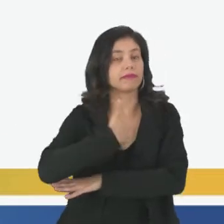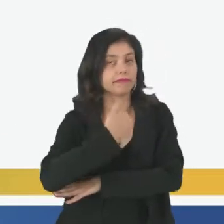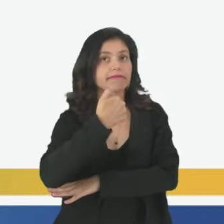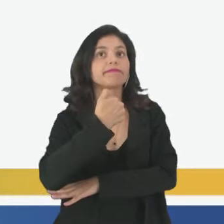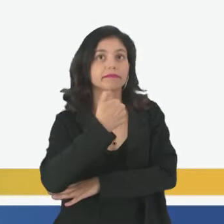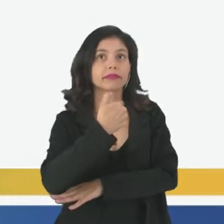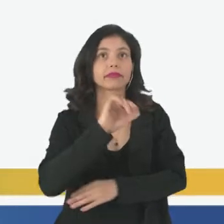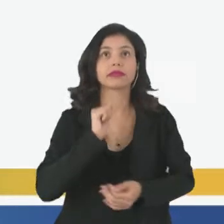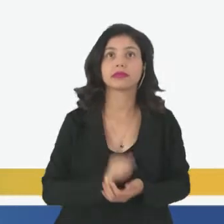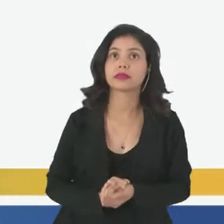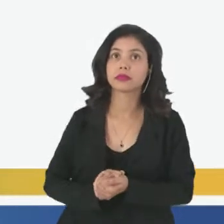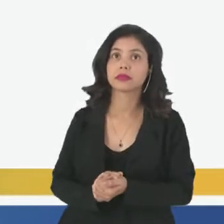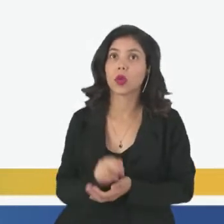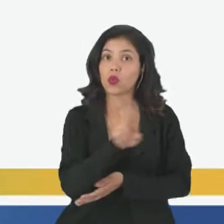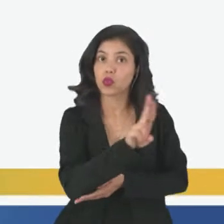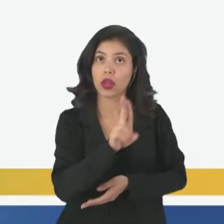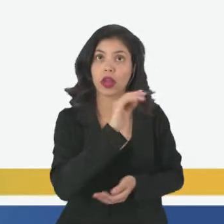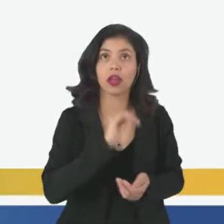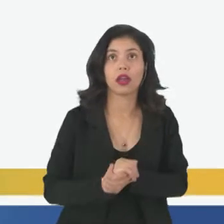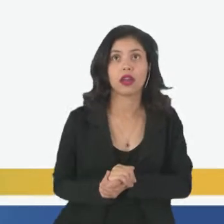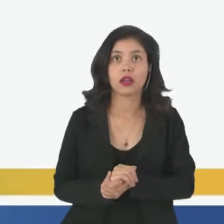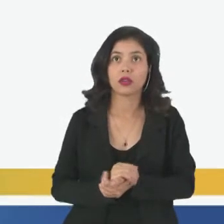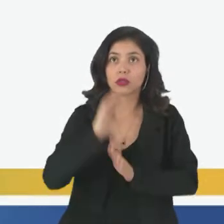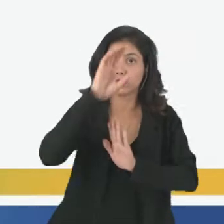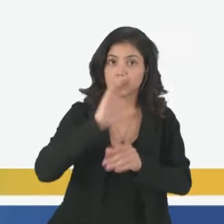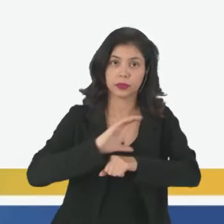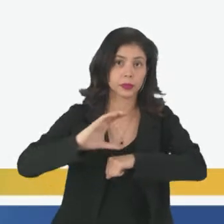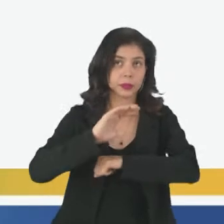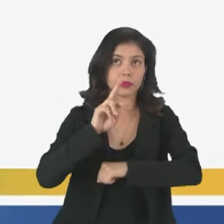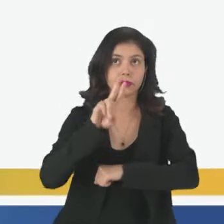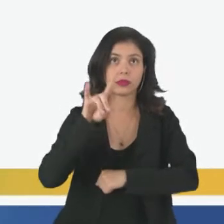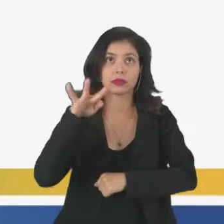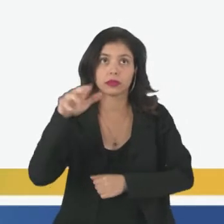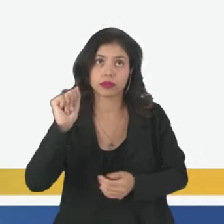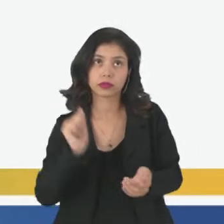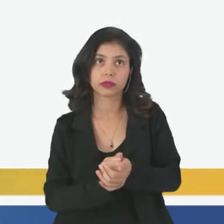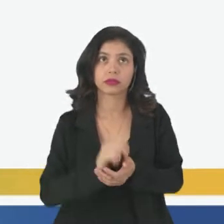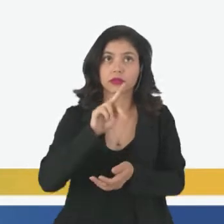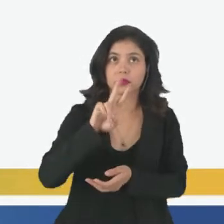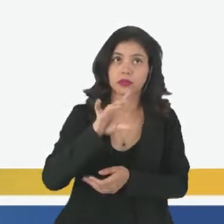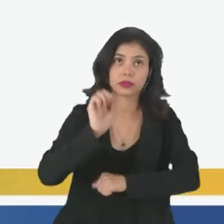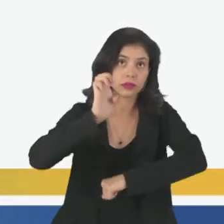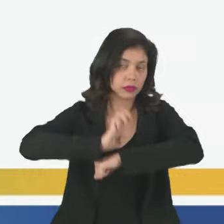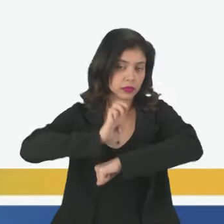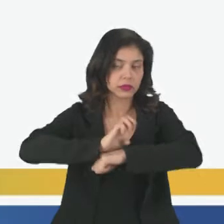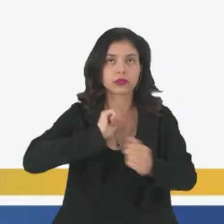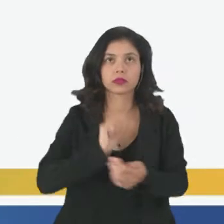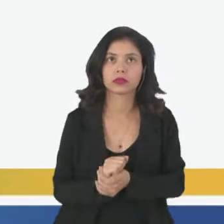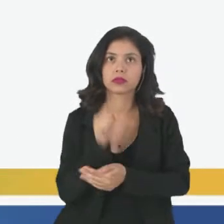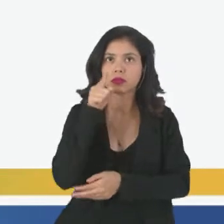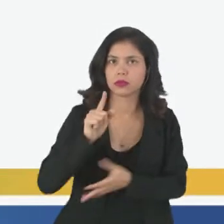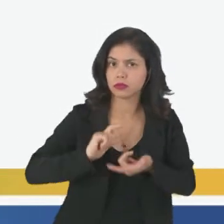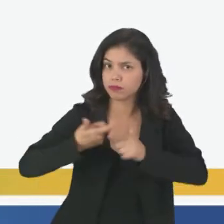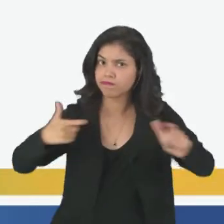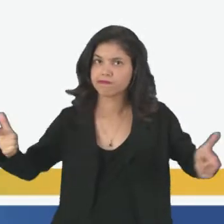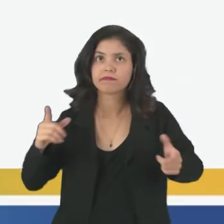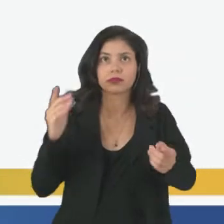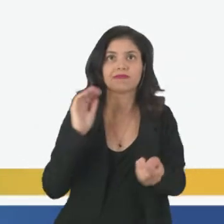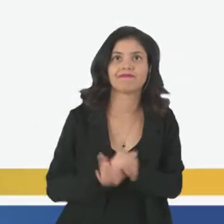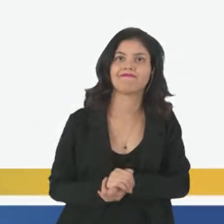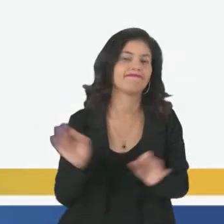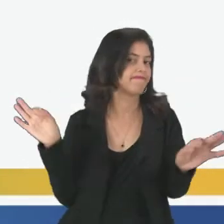Vargas nomeou, contrariando a Constituição vigente, interventores nos estados, o que causou